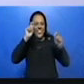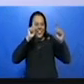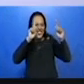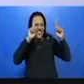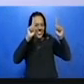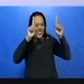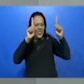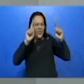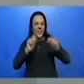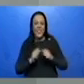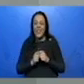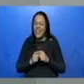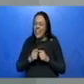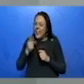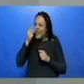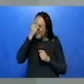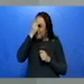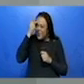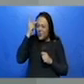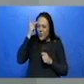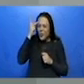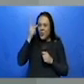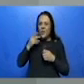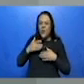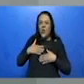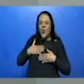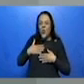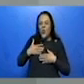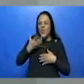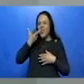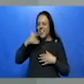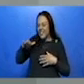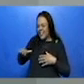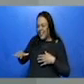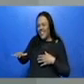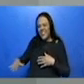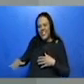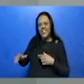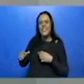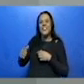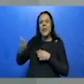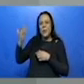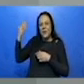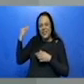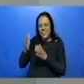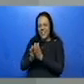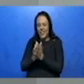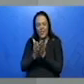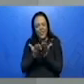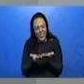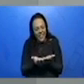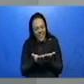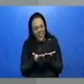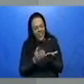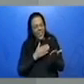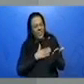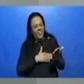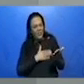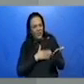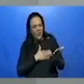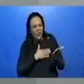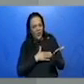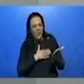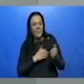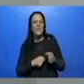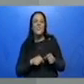de todas as formas, desde crianças até mesmo os livros, por exemplo, livros que viraram filmes como a série do Harry